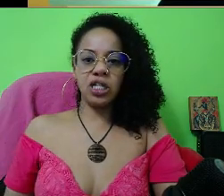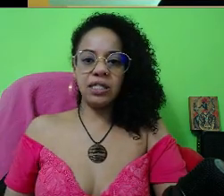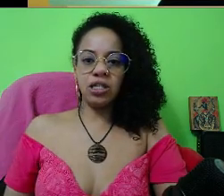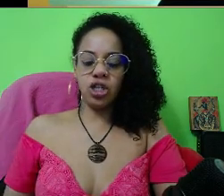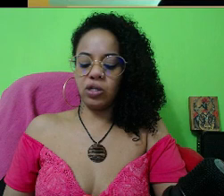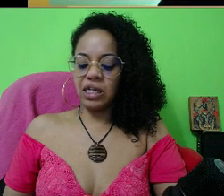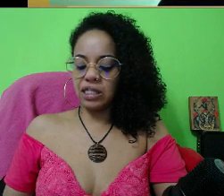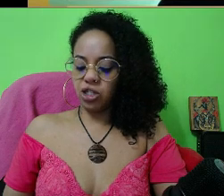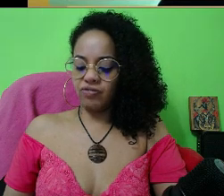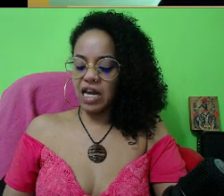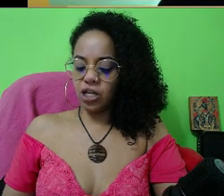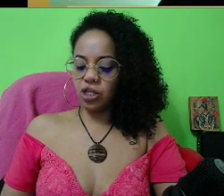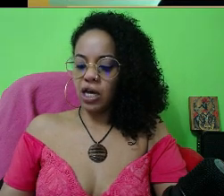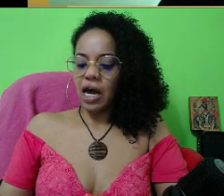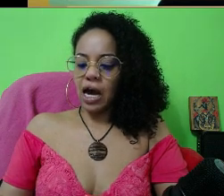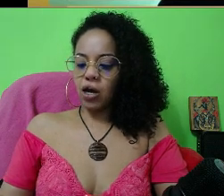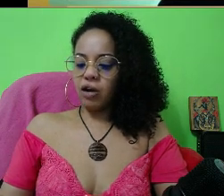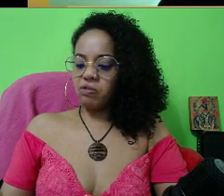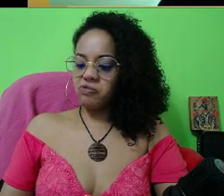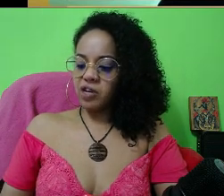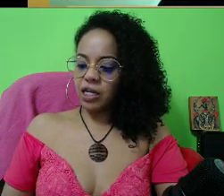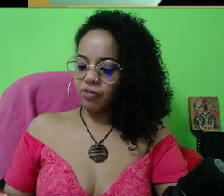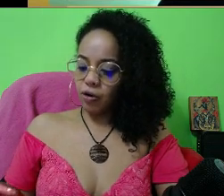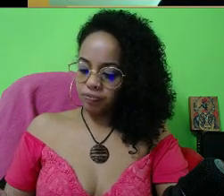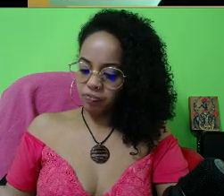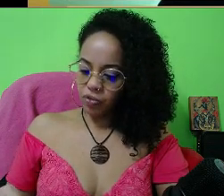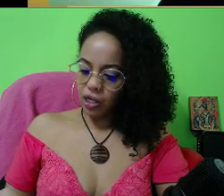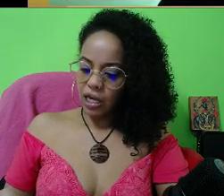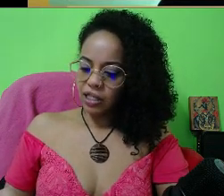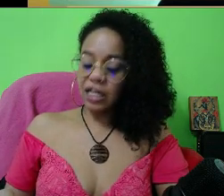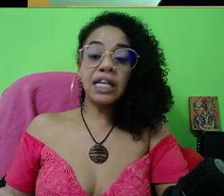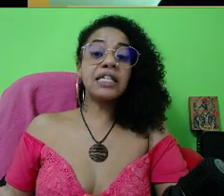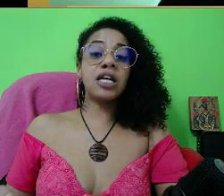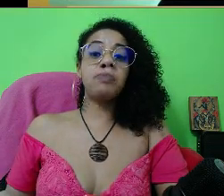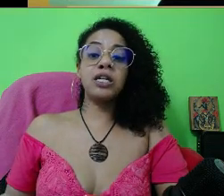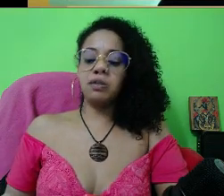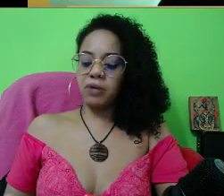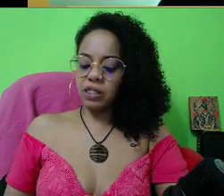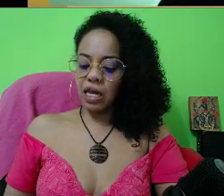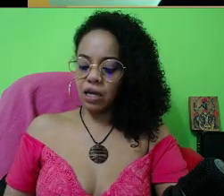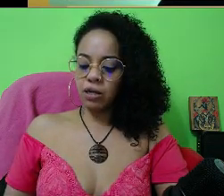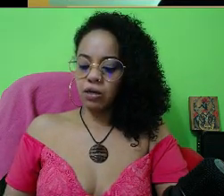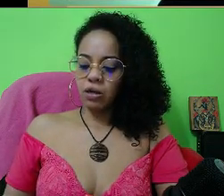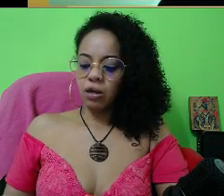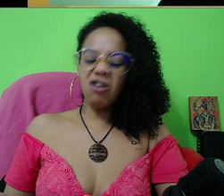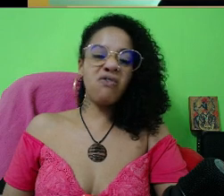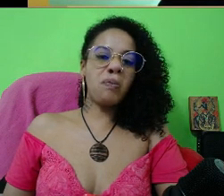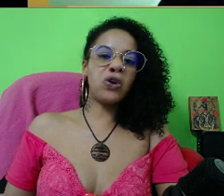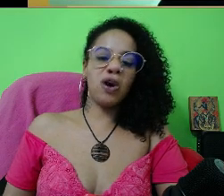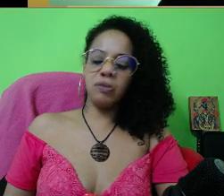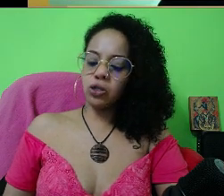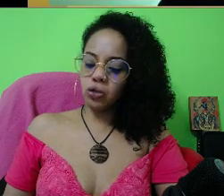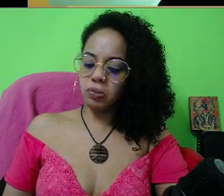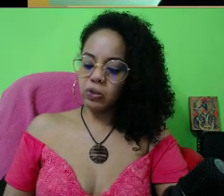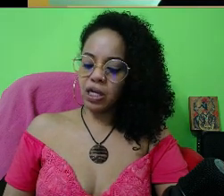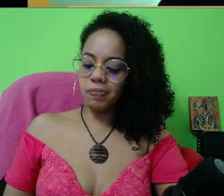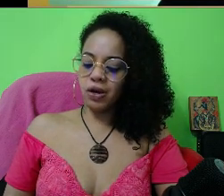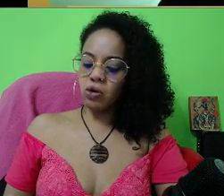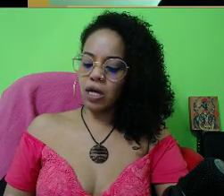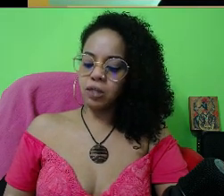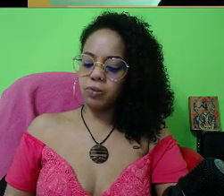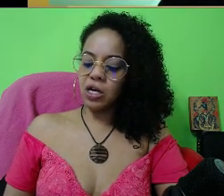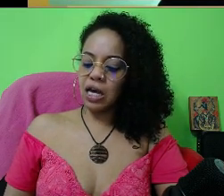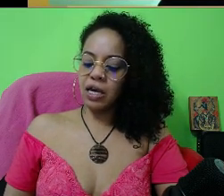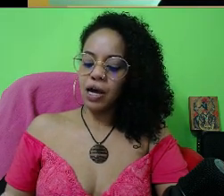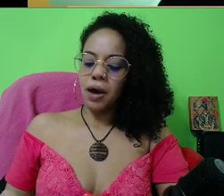é exatamente nesse sentido da seletividade agora vamos ver aqui ó 37 participantes tem não vou por o nome de todo mundo